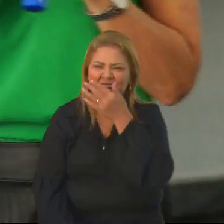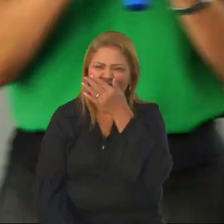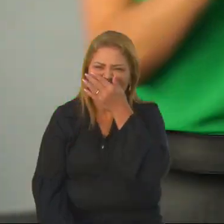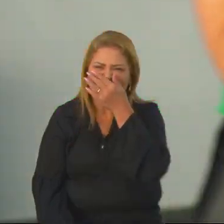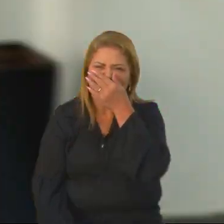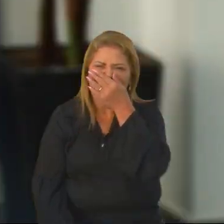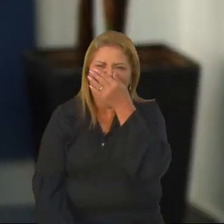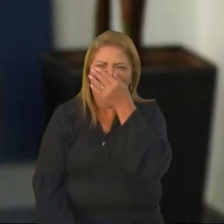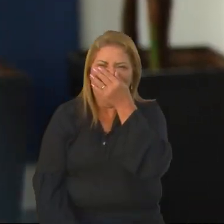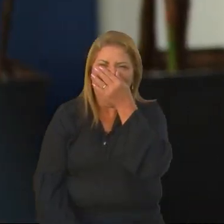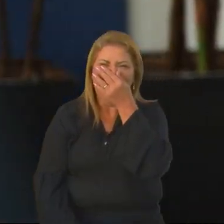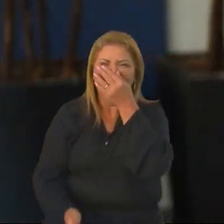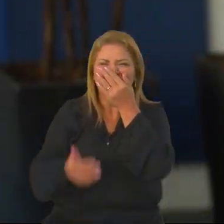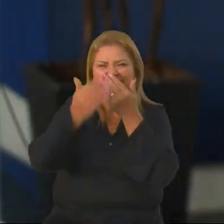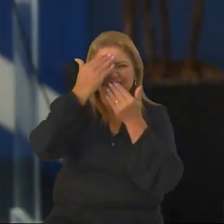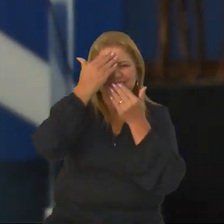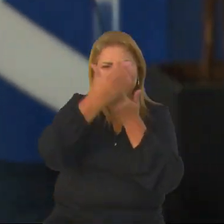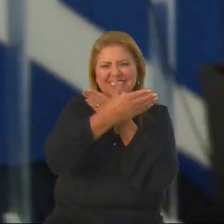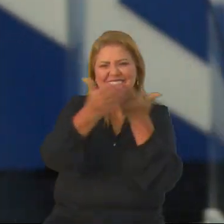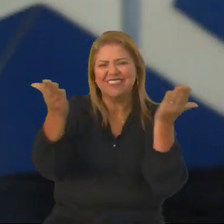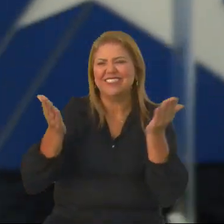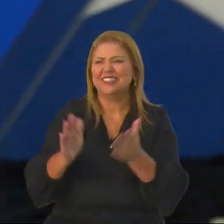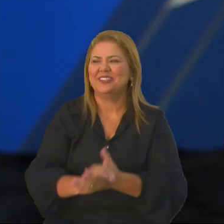Muito obrigada, gente.